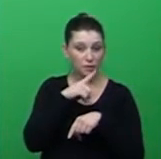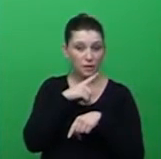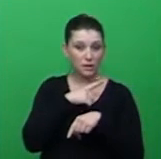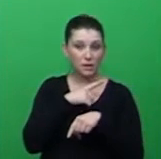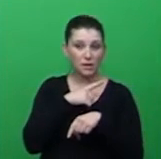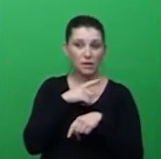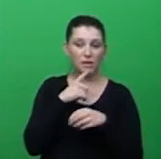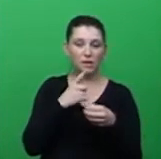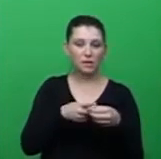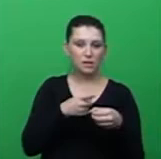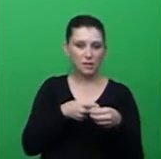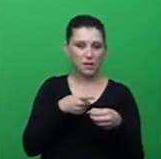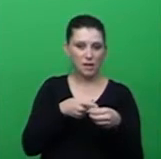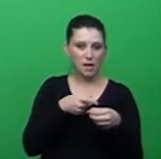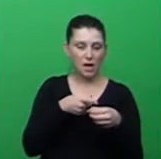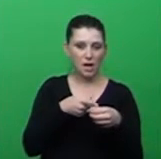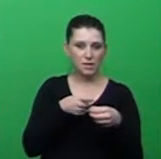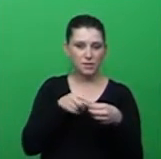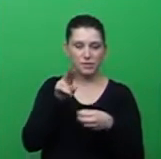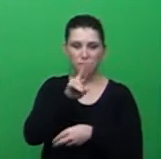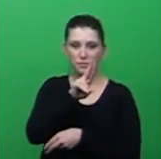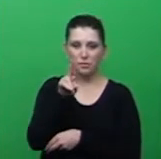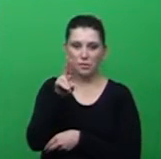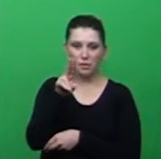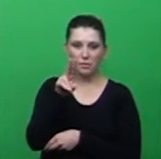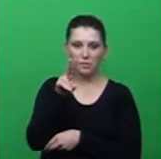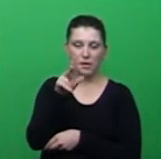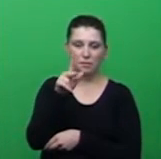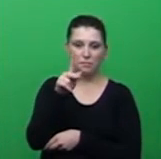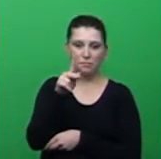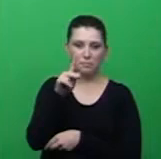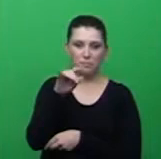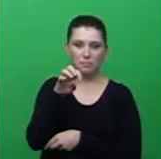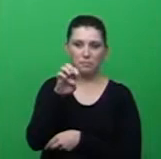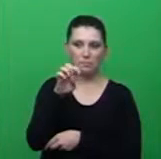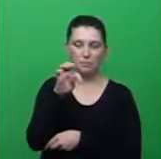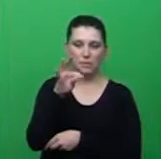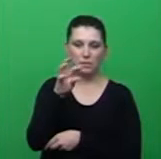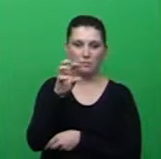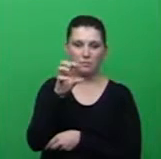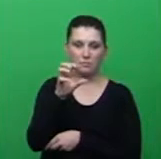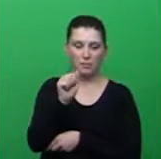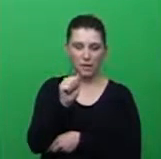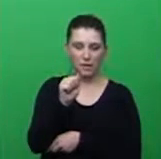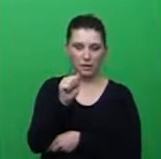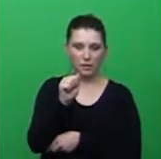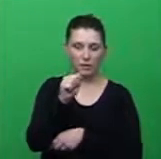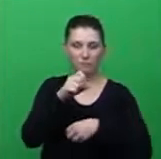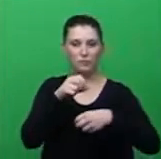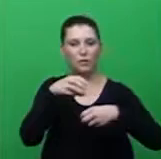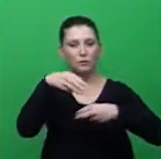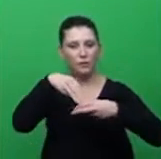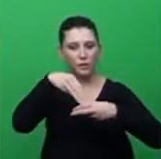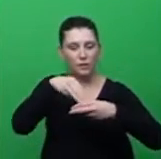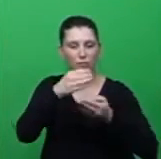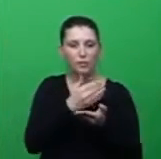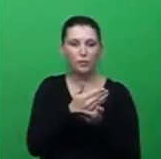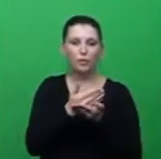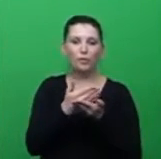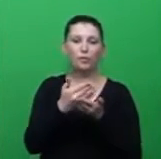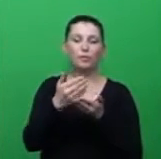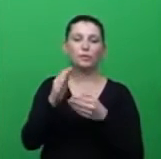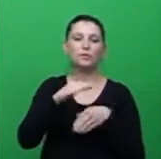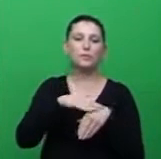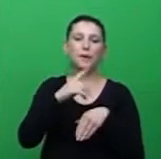Pimenta Bueno, em Roraima, o município resolveu incluir no cardápio escolar mais uma